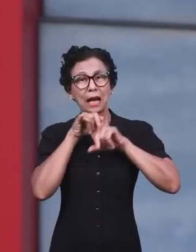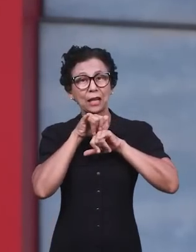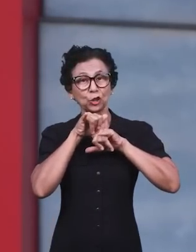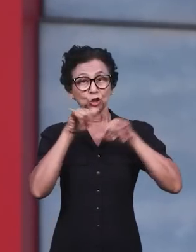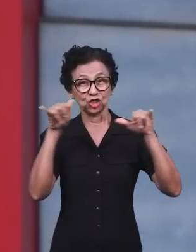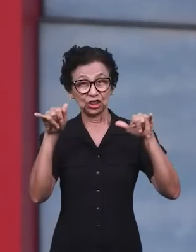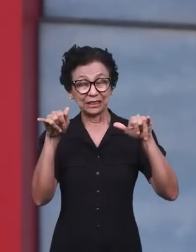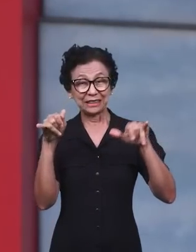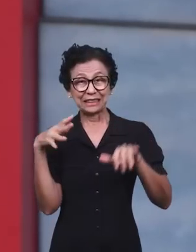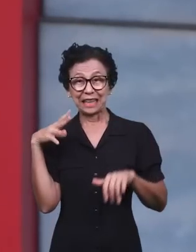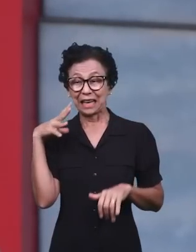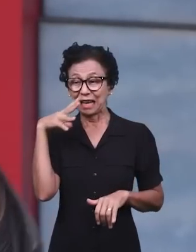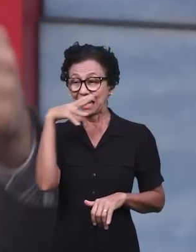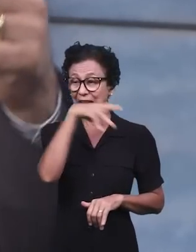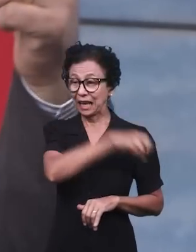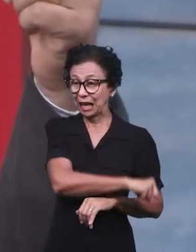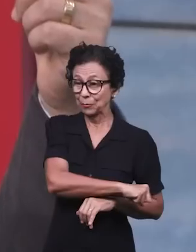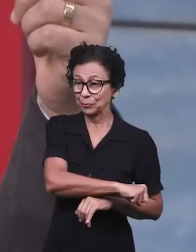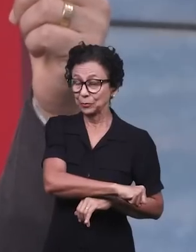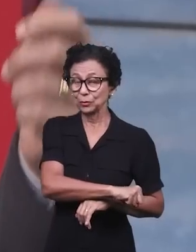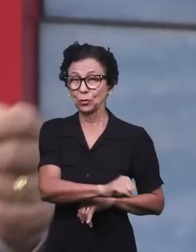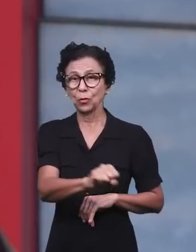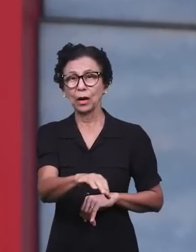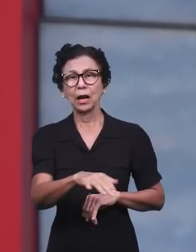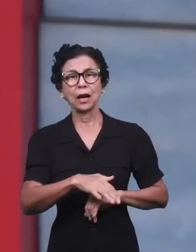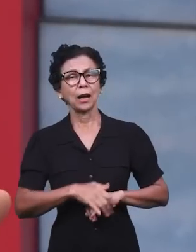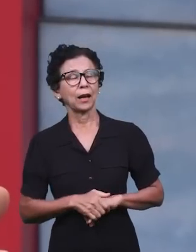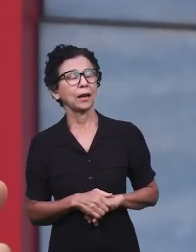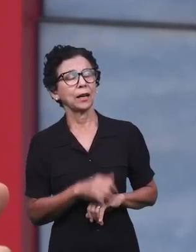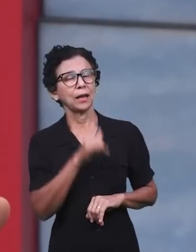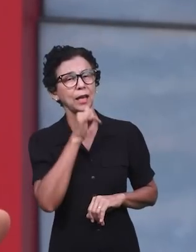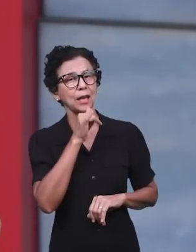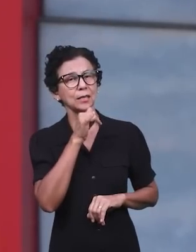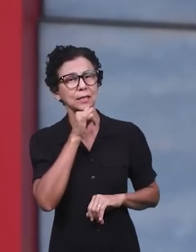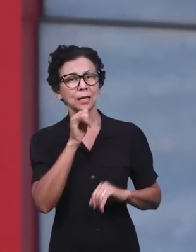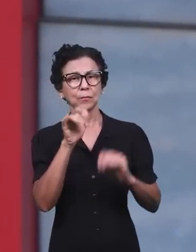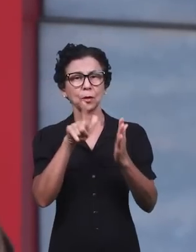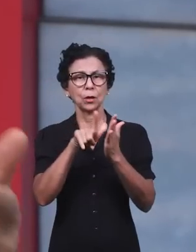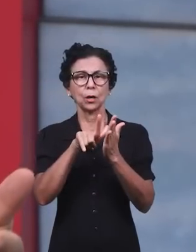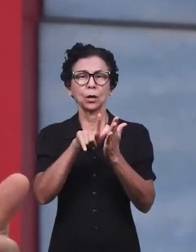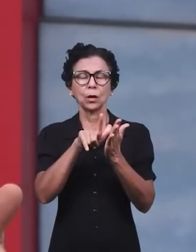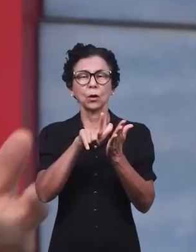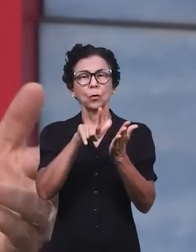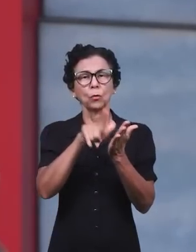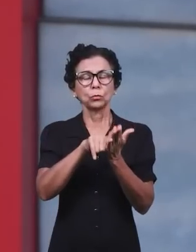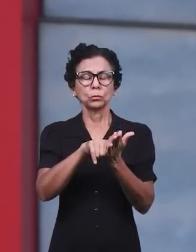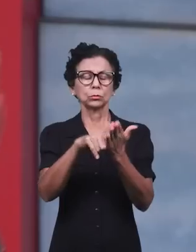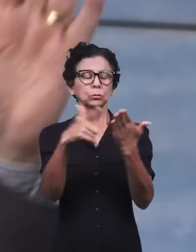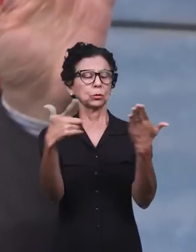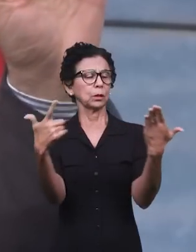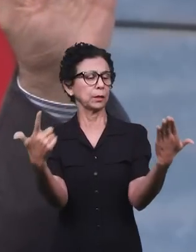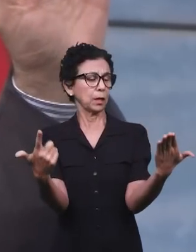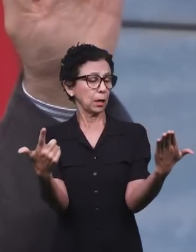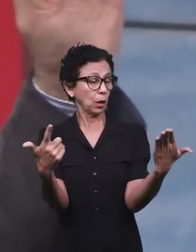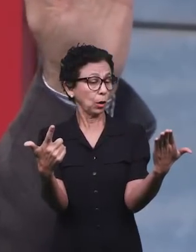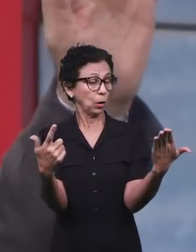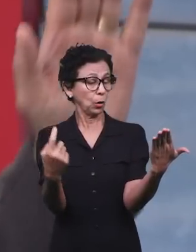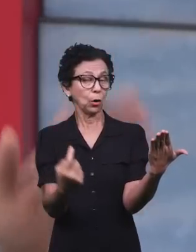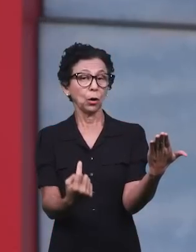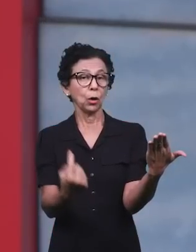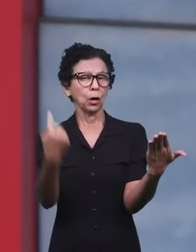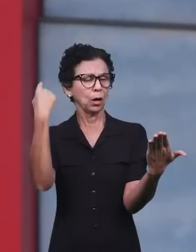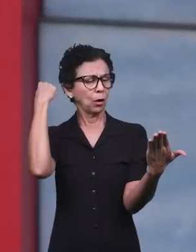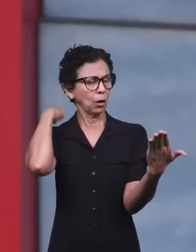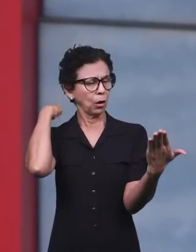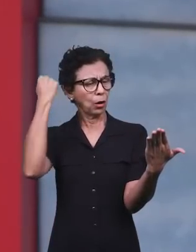não abriu o jornal, hoje houve um terremoto ontem na Turquia, você viu? Não, você vê, o camarada filmou, está tremendo agora, você olha no